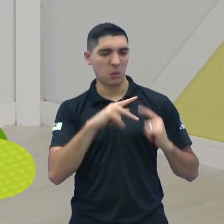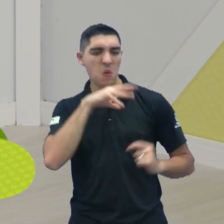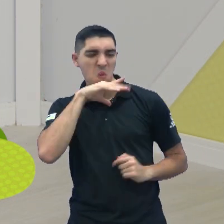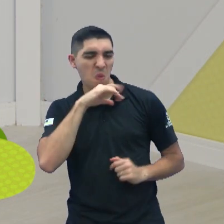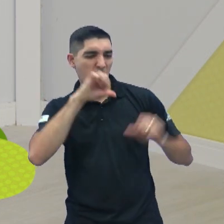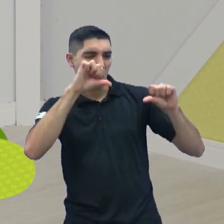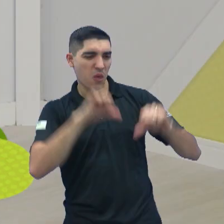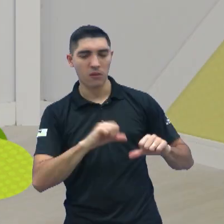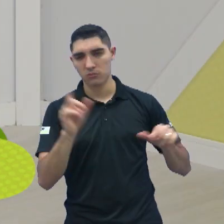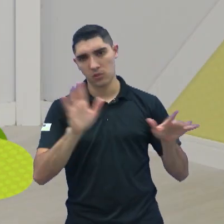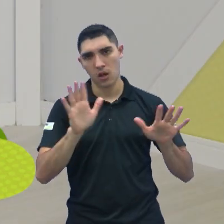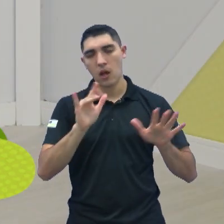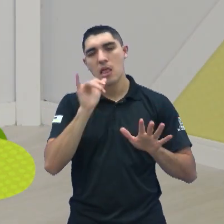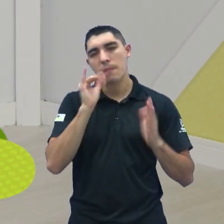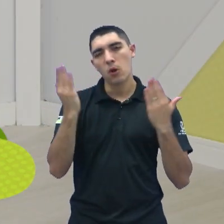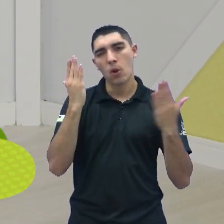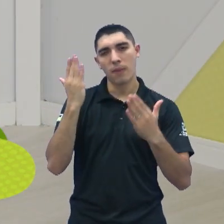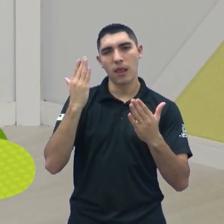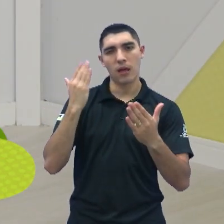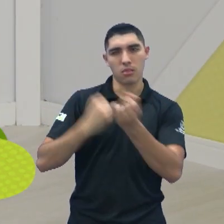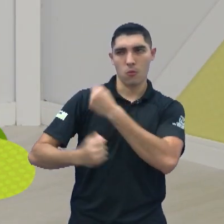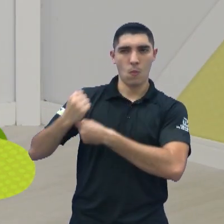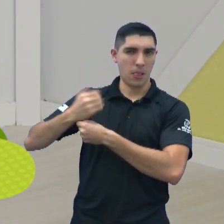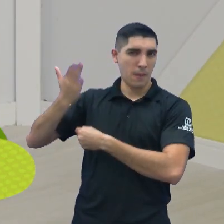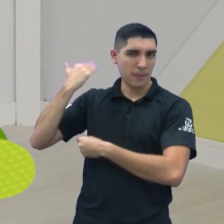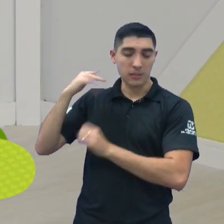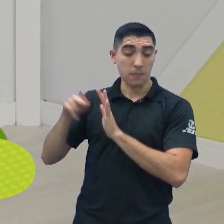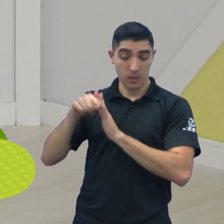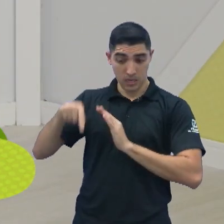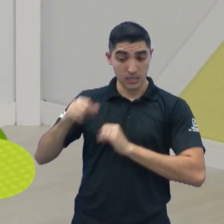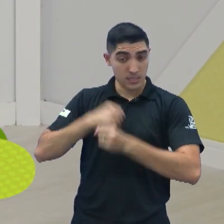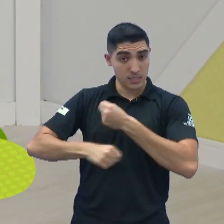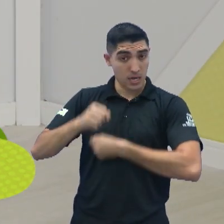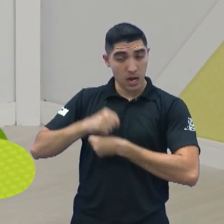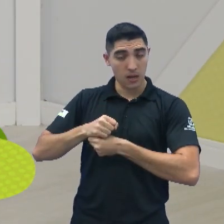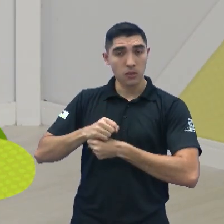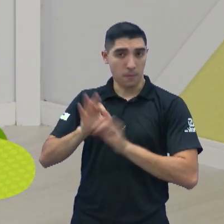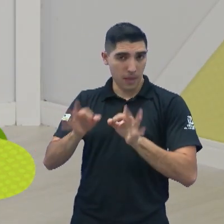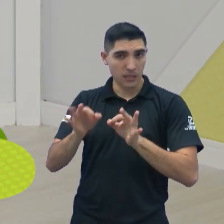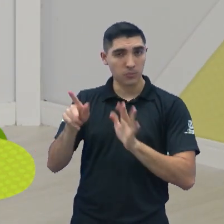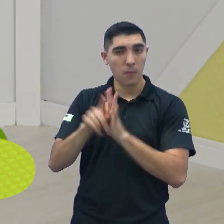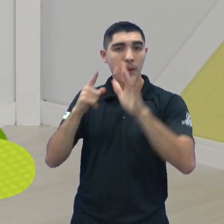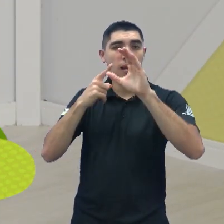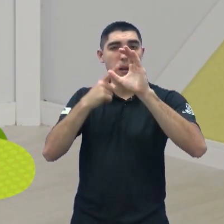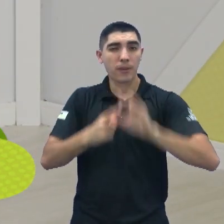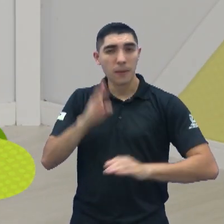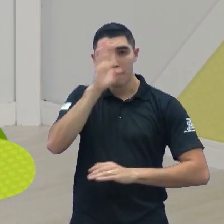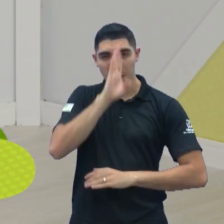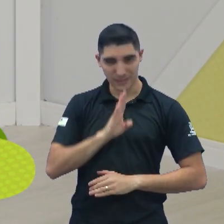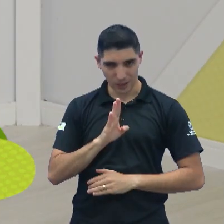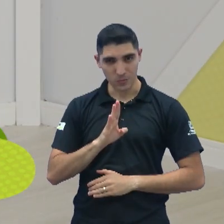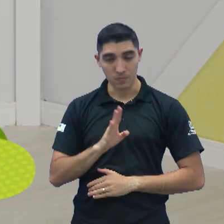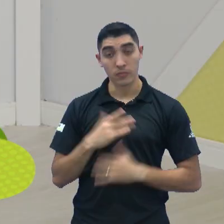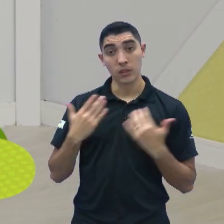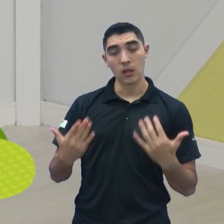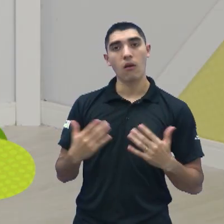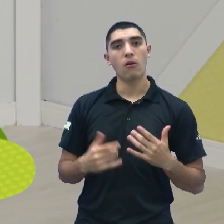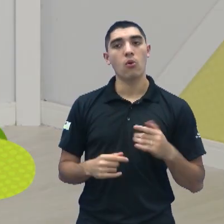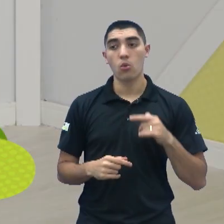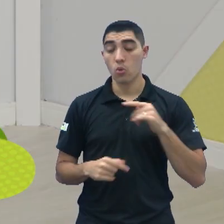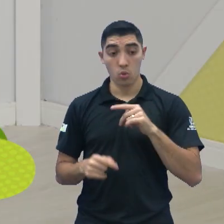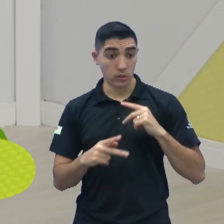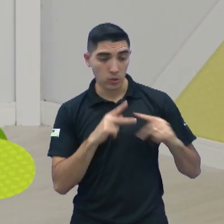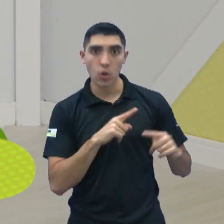inclusive, na Superliga, né? Então mostra que o time foi realmente competitivo, como você disse, inclusive tirou um set da equipe do